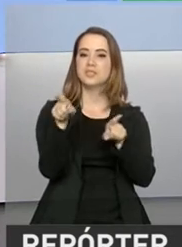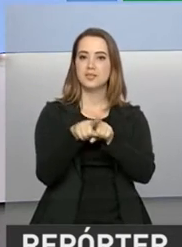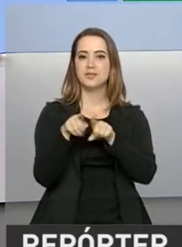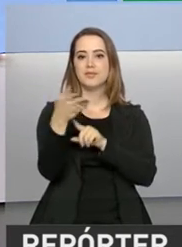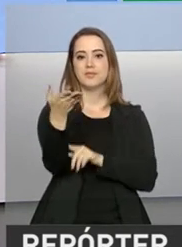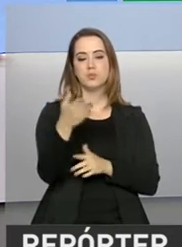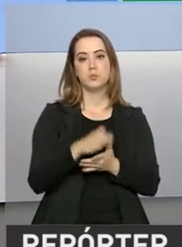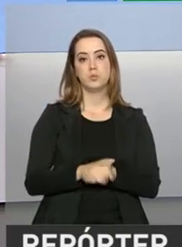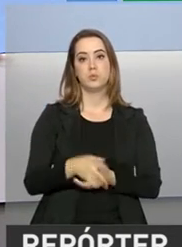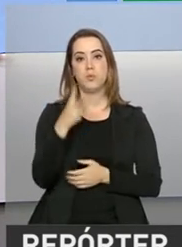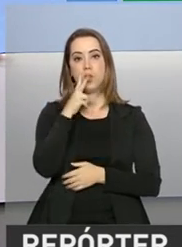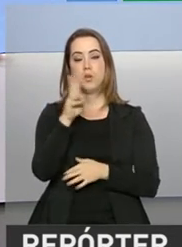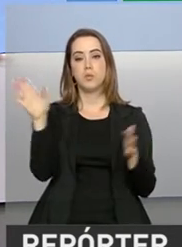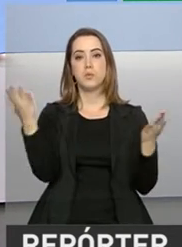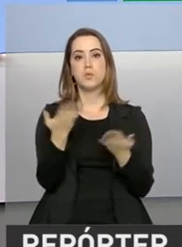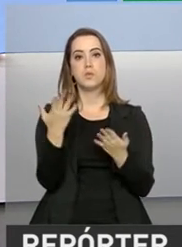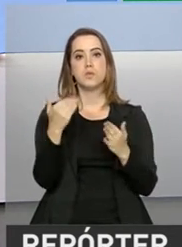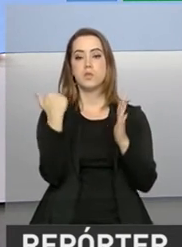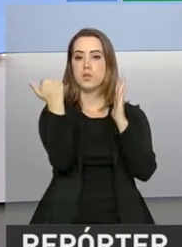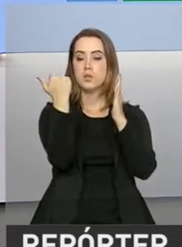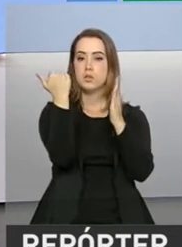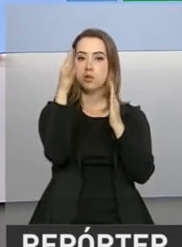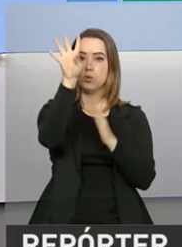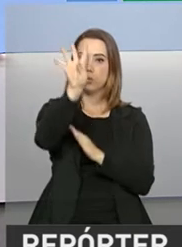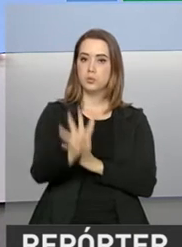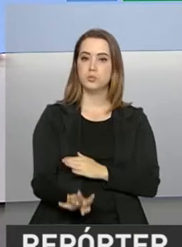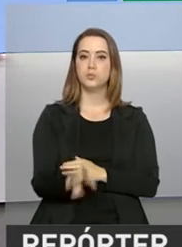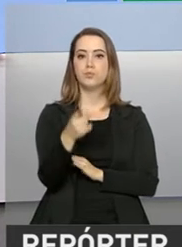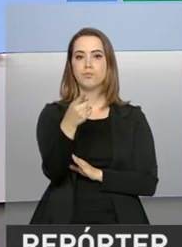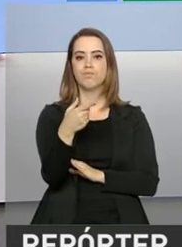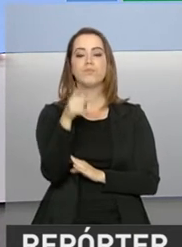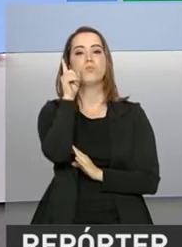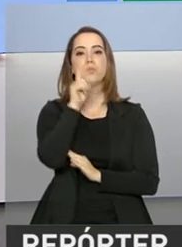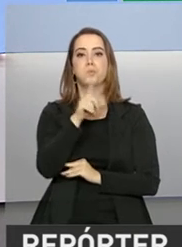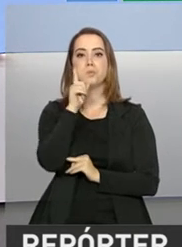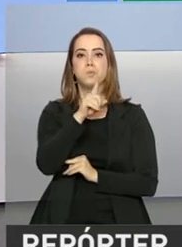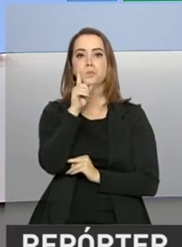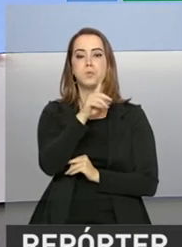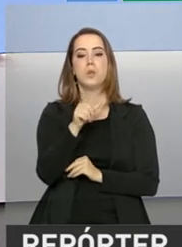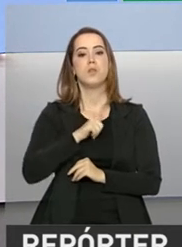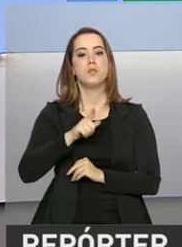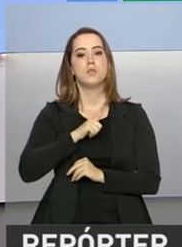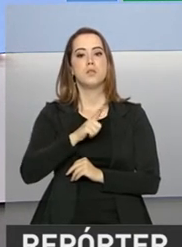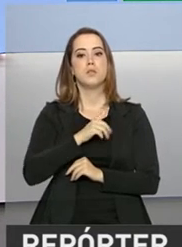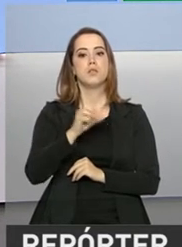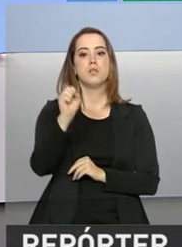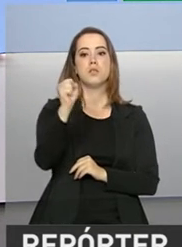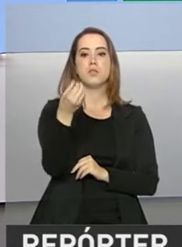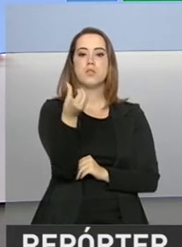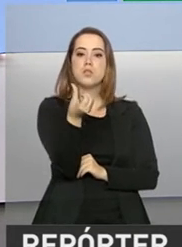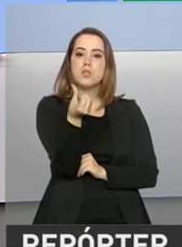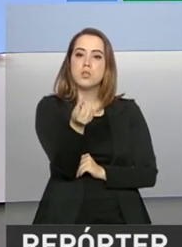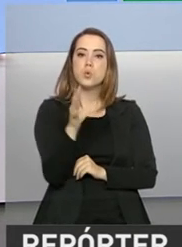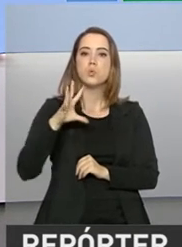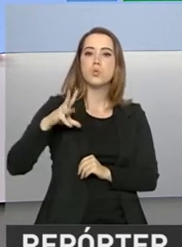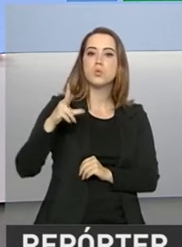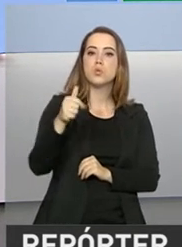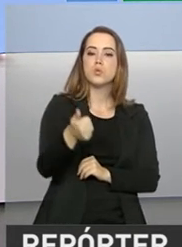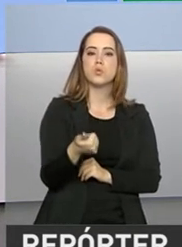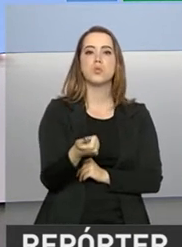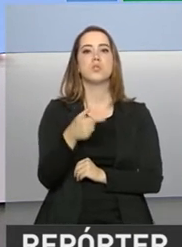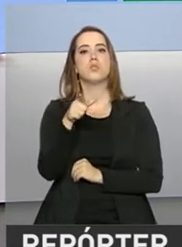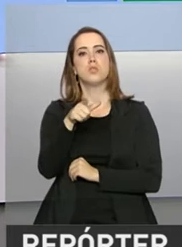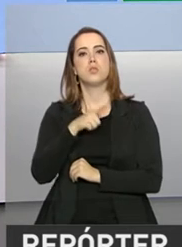Bom, vamos ver agora como está o quadro de medalhas. Os Estados Unidos lideram com 86 medalhas no total, 28 de ouro.